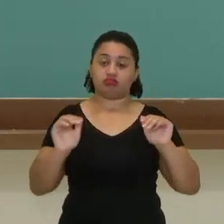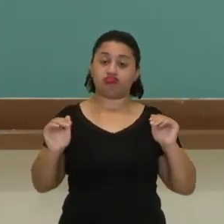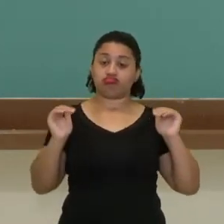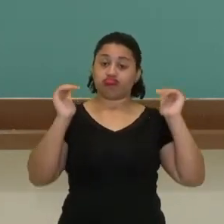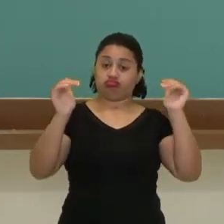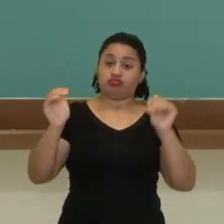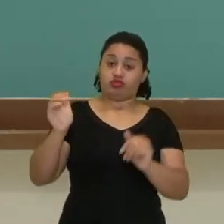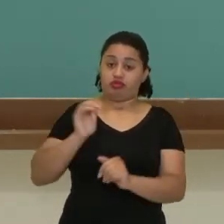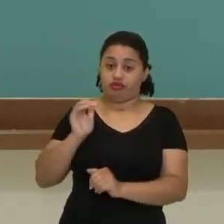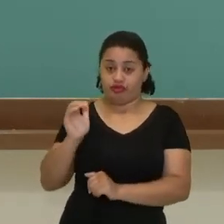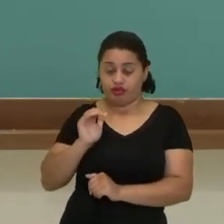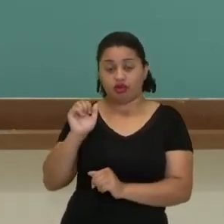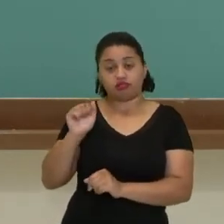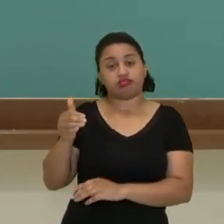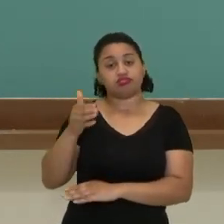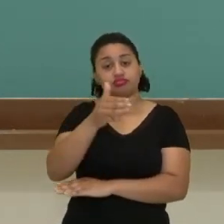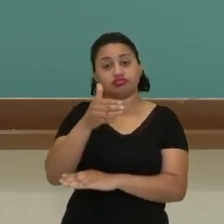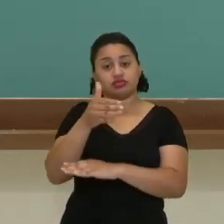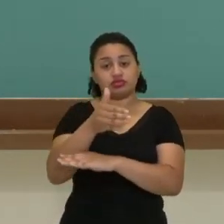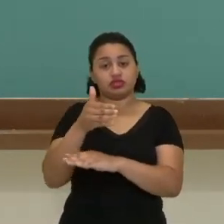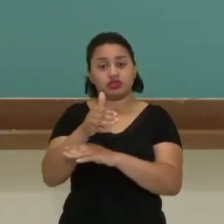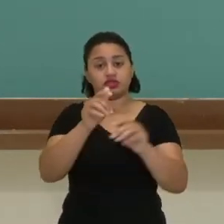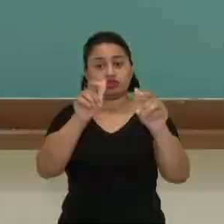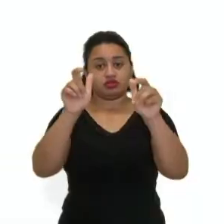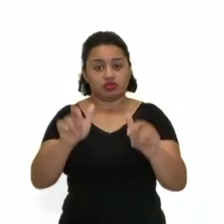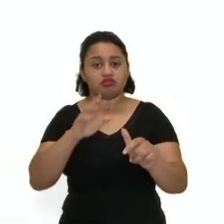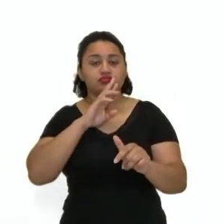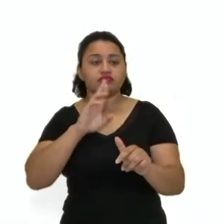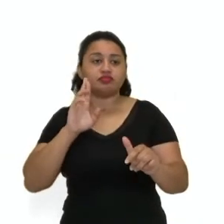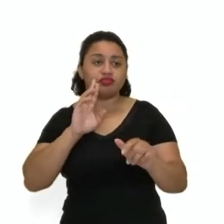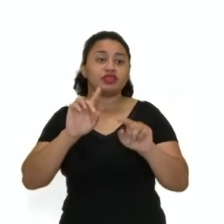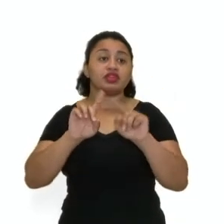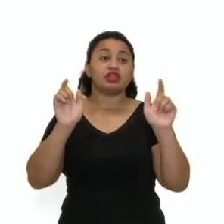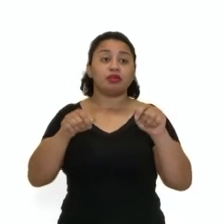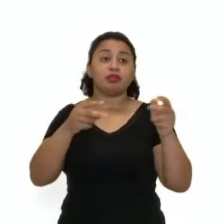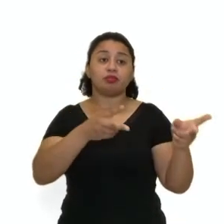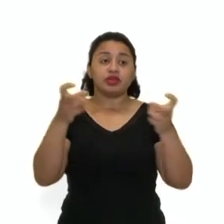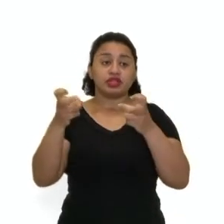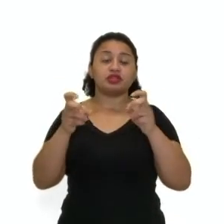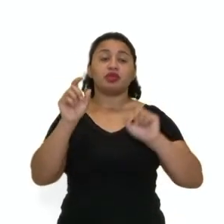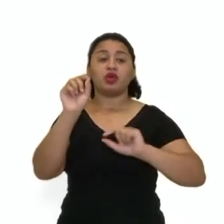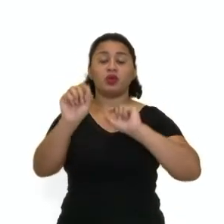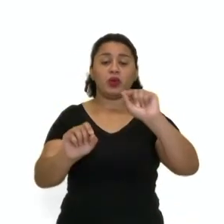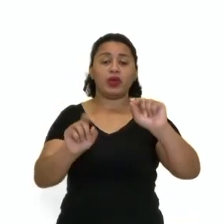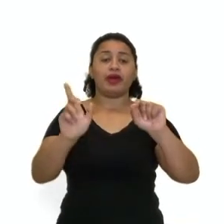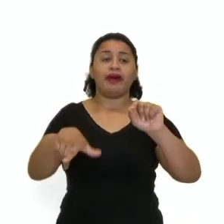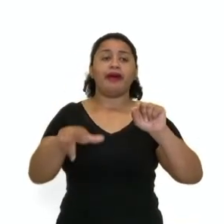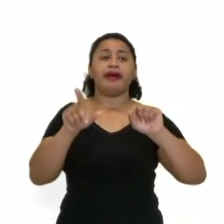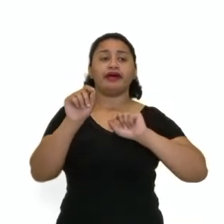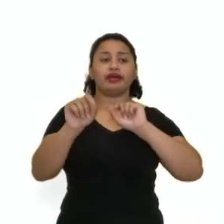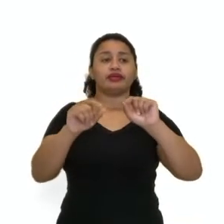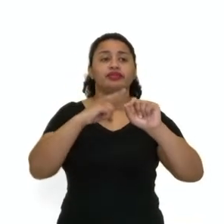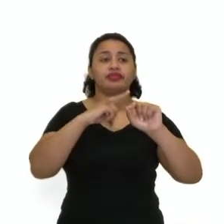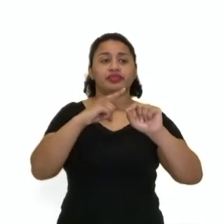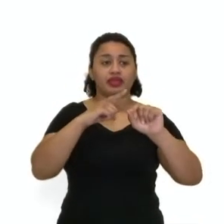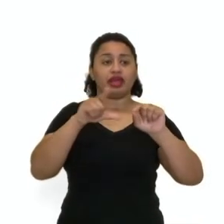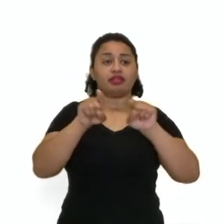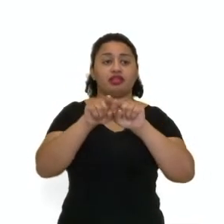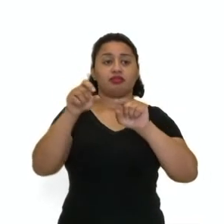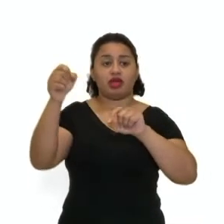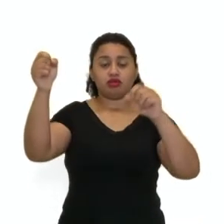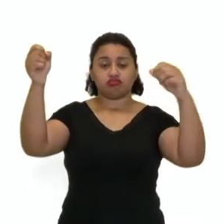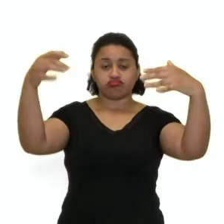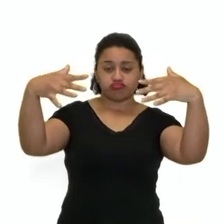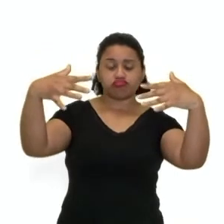pessoal mais de dinheiro, ok? E a gente percebe aqui, além de ser um registro, né, você tem a questão da luz.